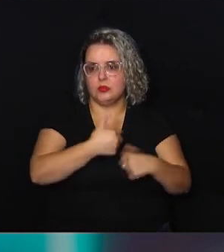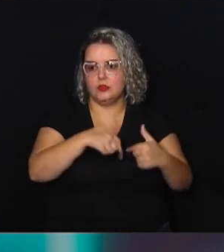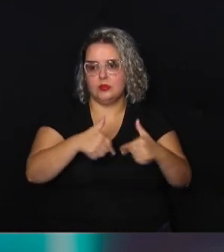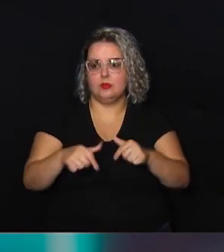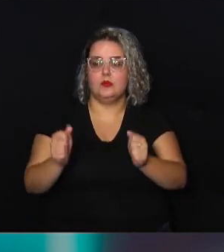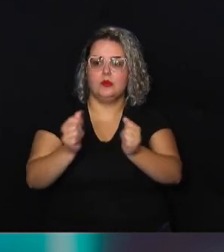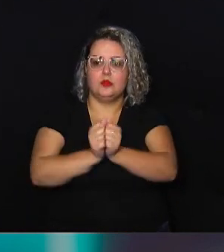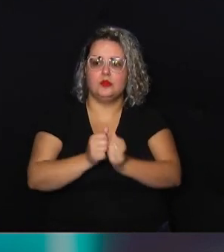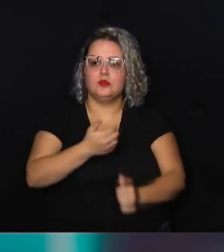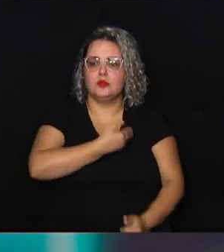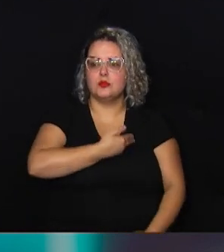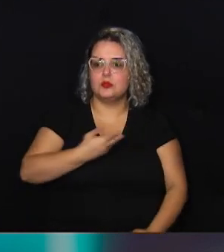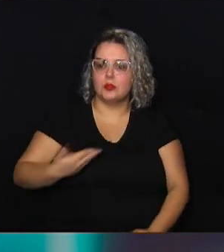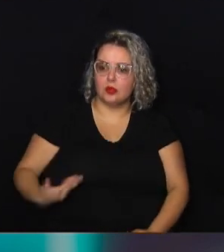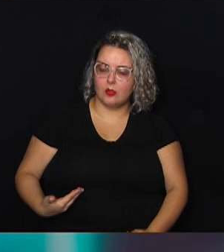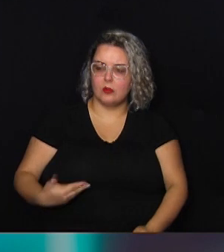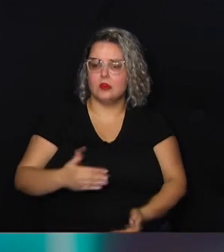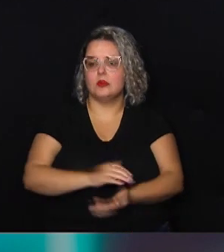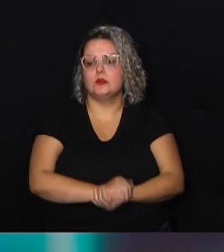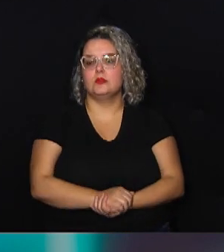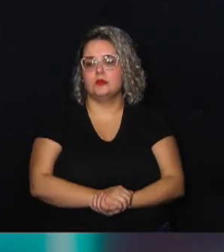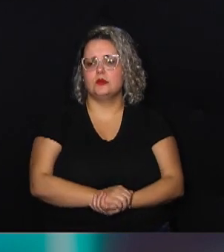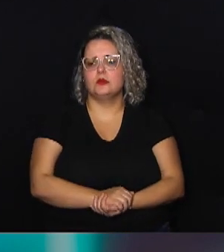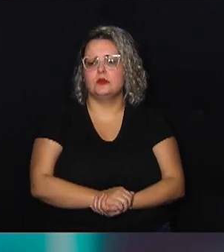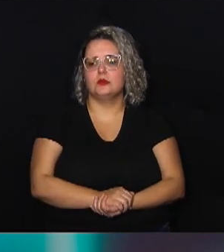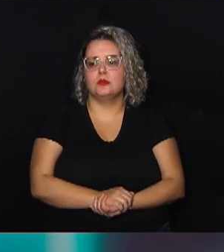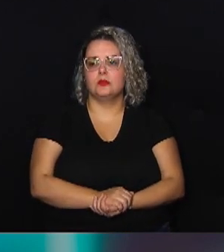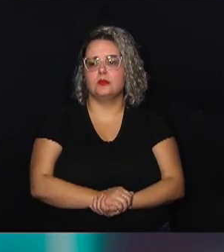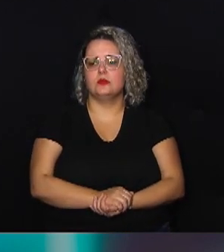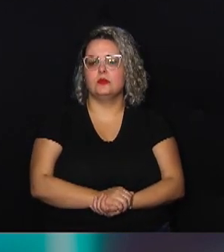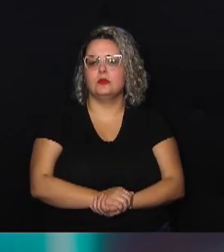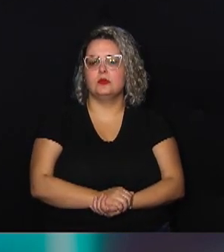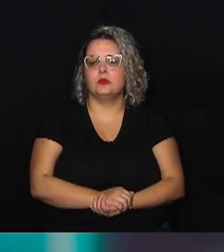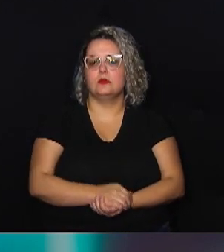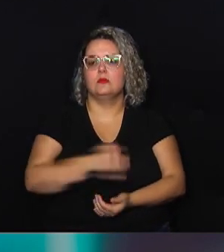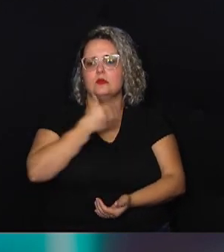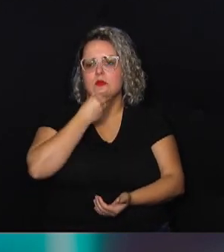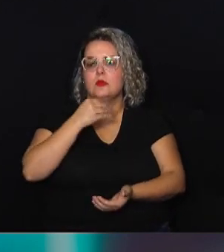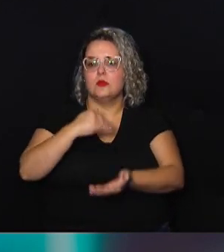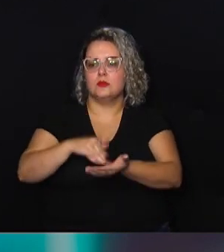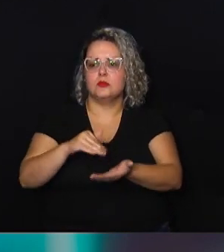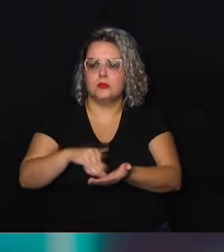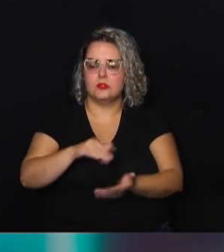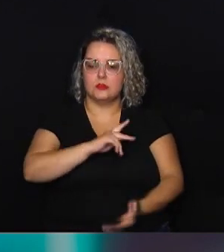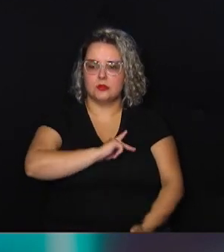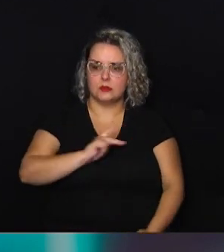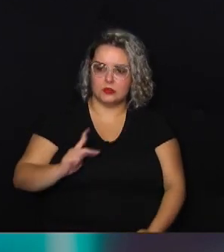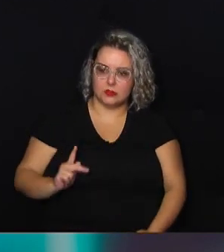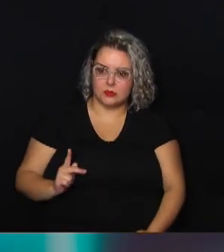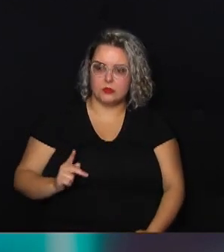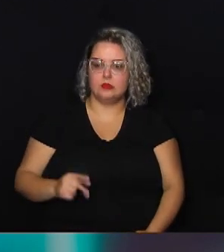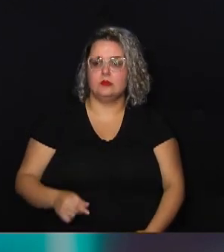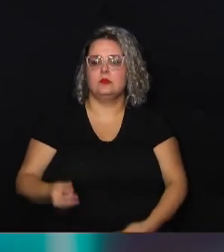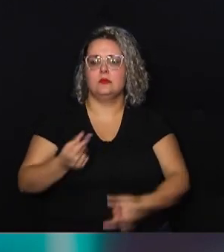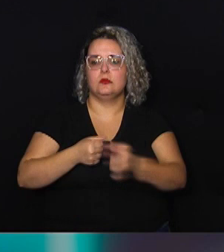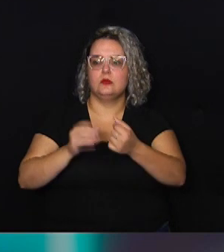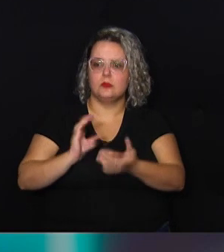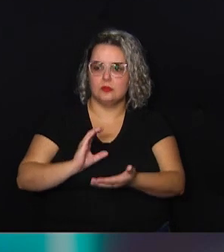ao governo, capitaneado pelo nosso secretário aqui presente. Emendas de